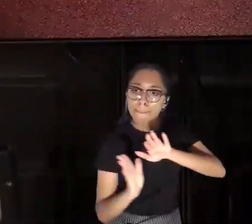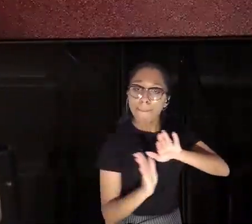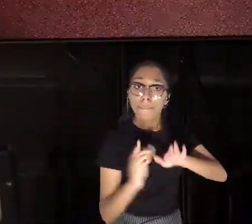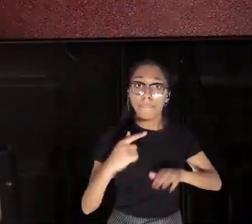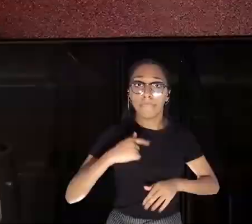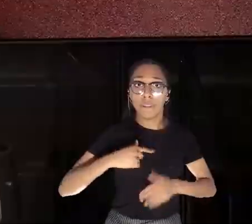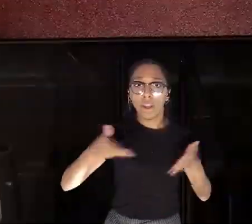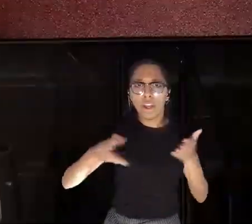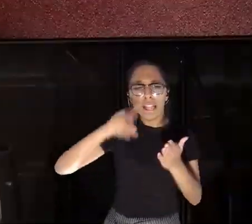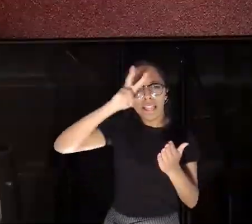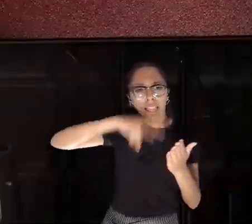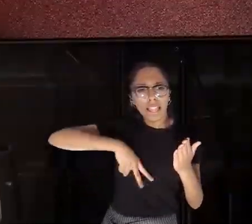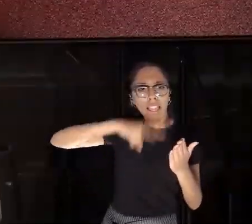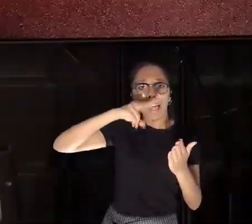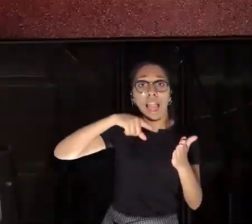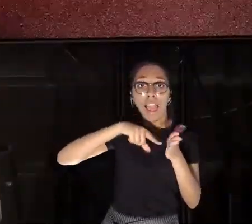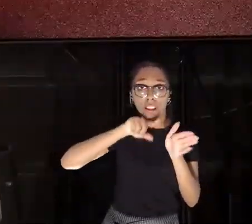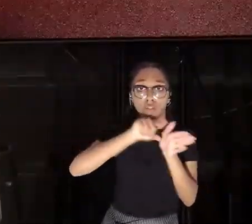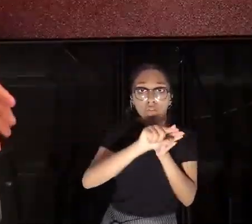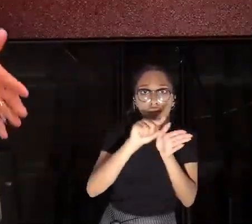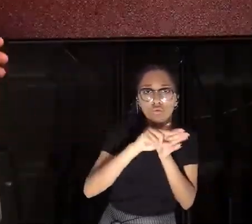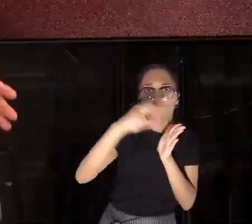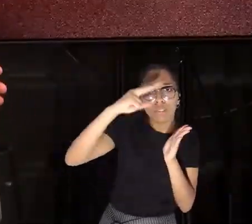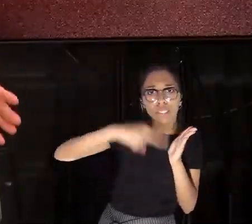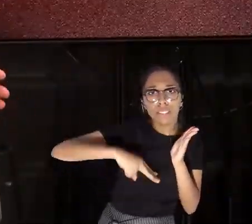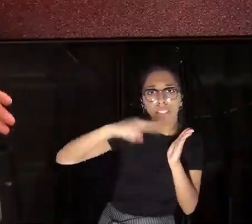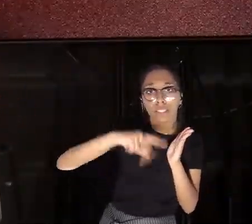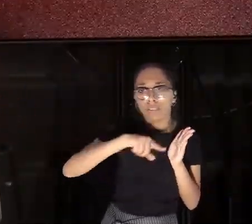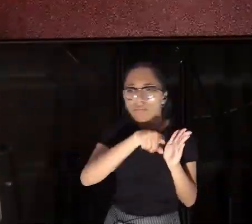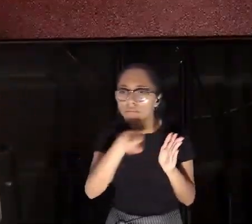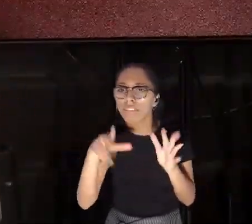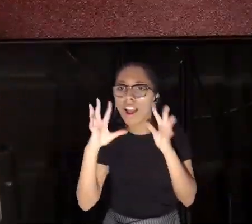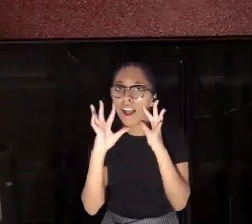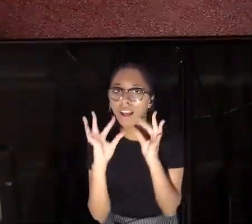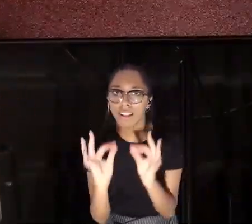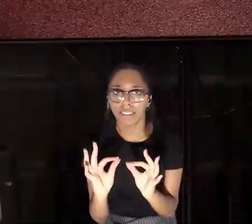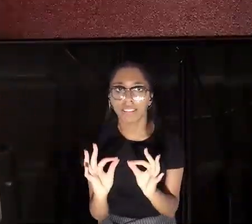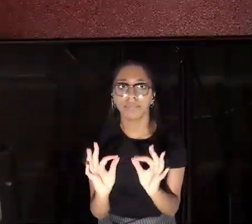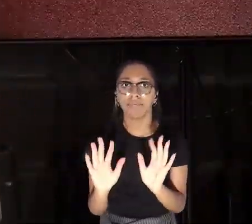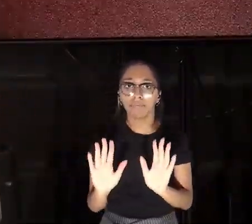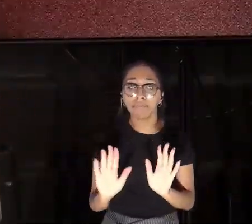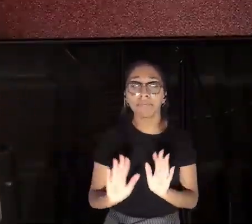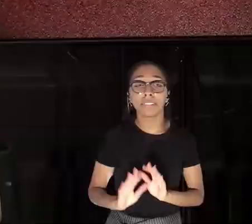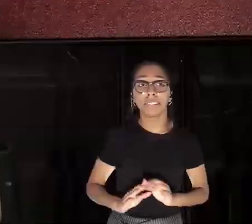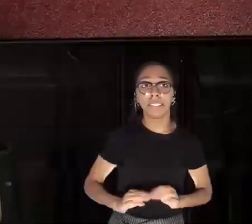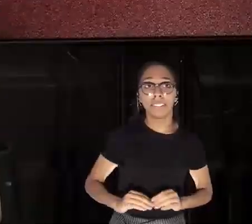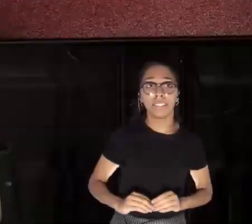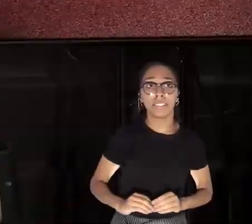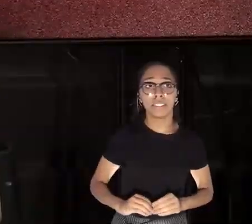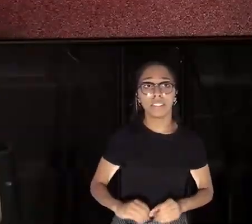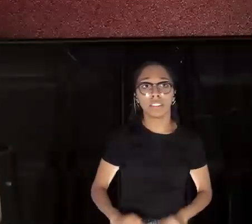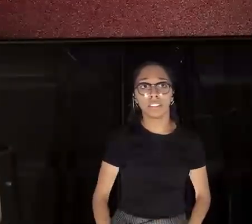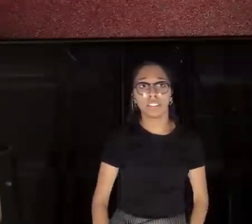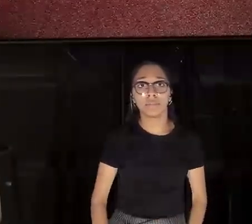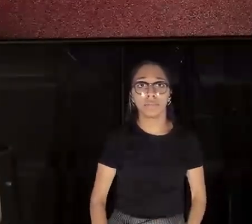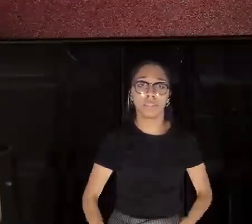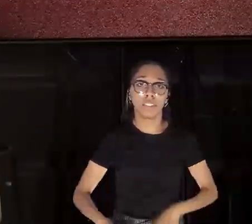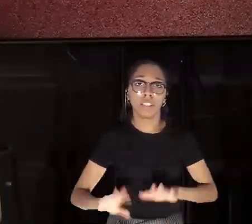que você preste atenção. Jesus Cristo é a segunda pessoa da Trindade. Jesus Cristo é